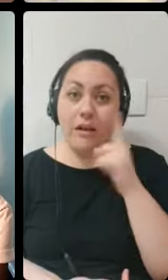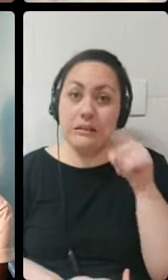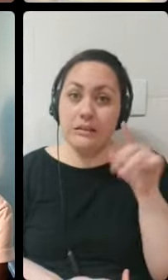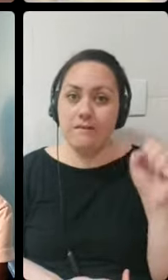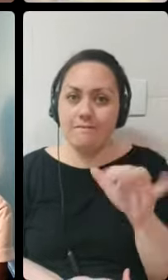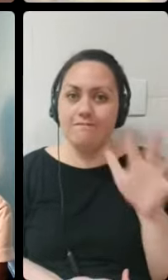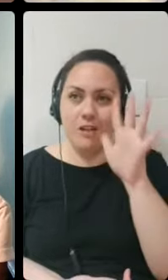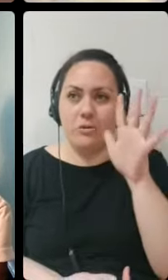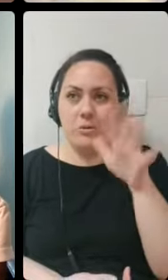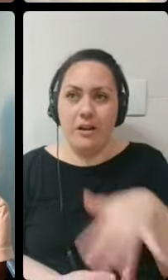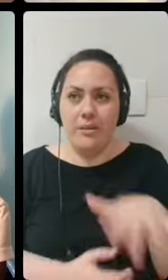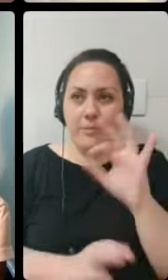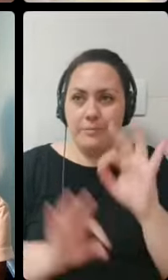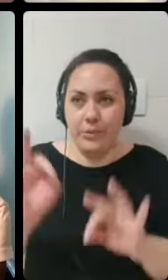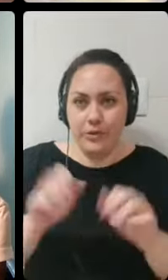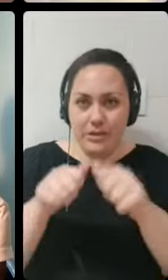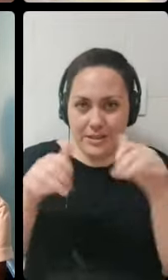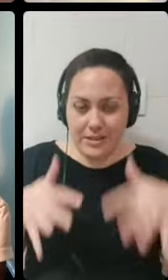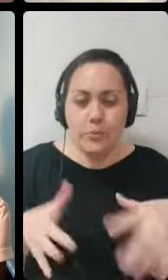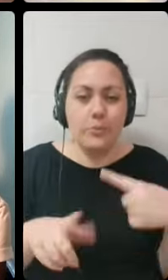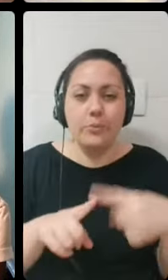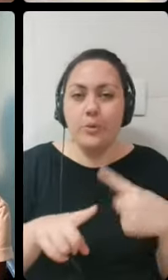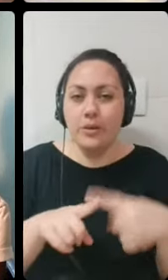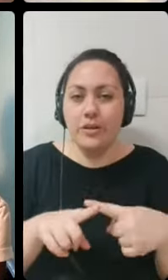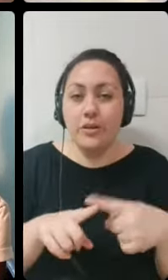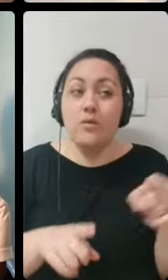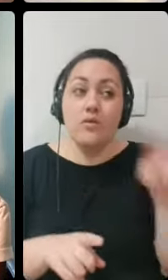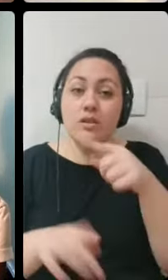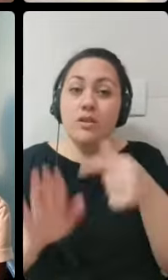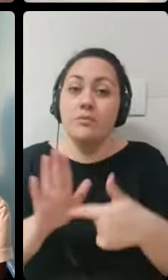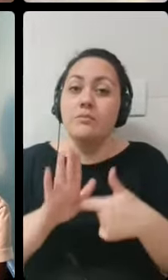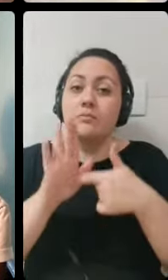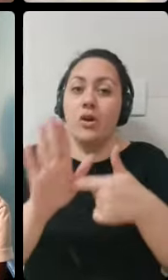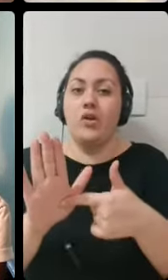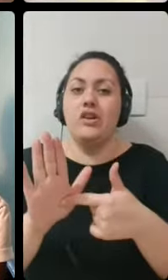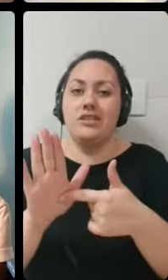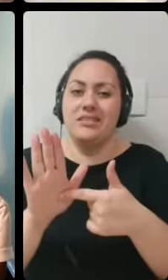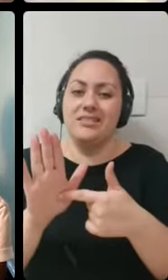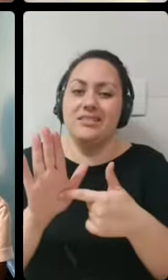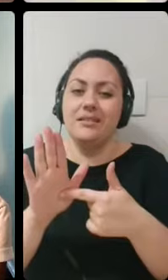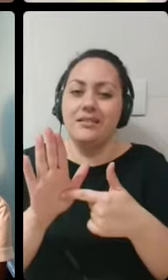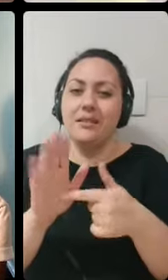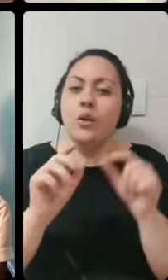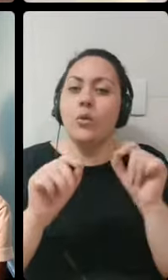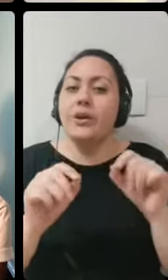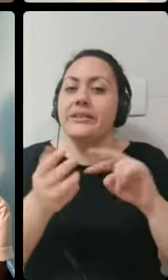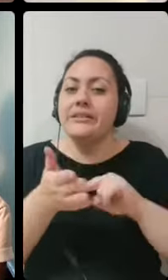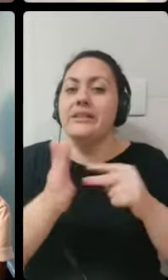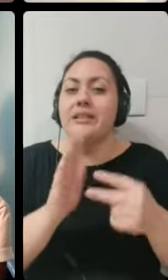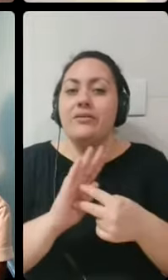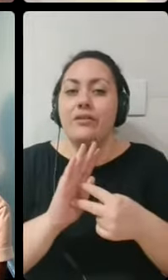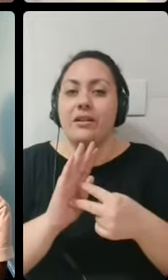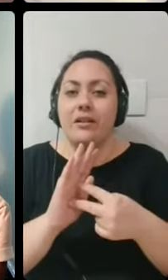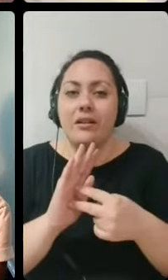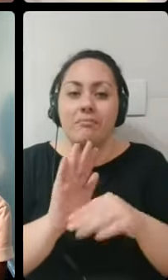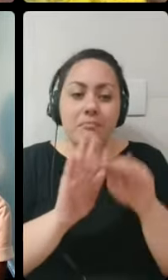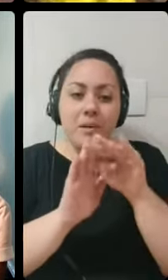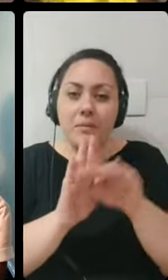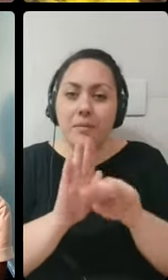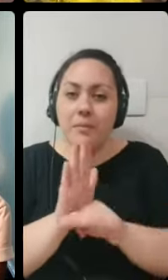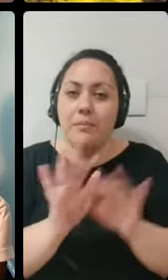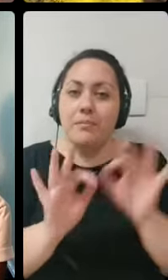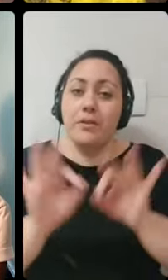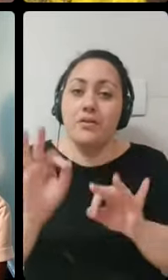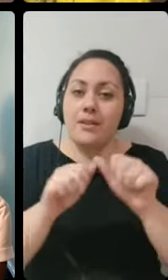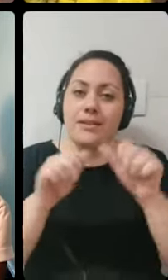vocês trouxeram os exemplos exatamente do que são as diretrizes do projeto de extensão, e vocês trouxeram prática, né,